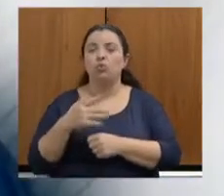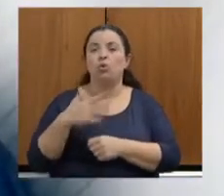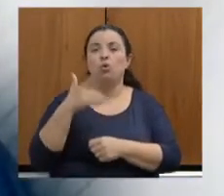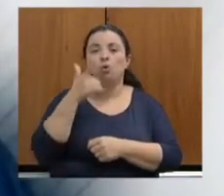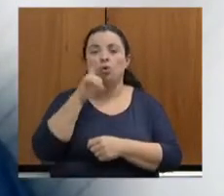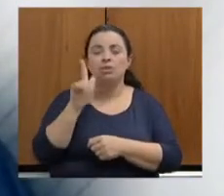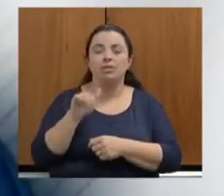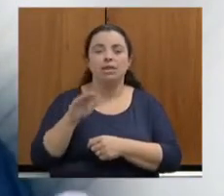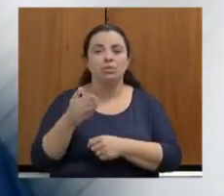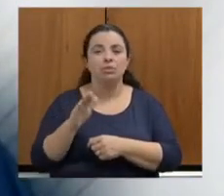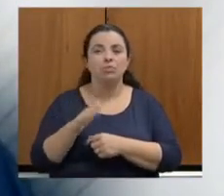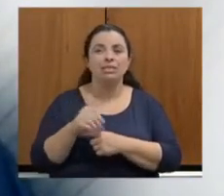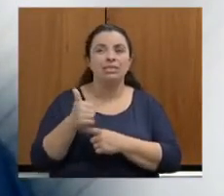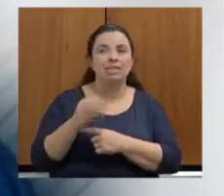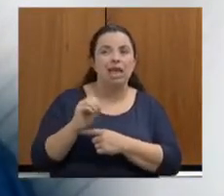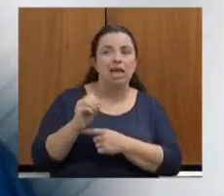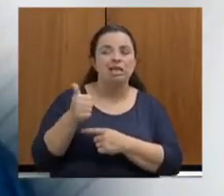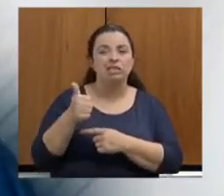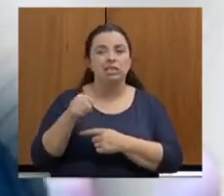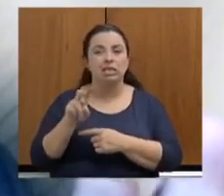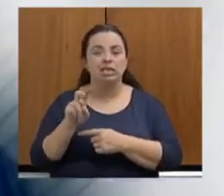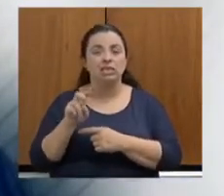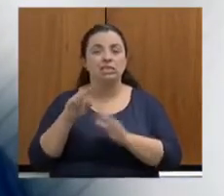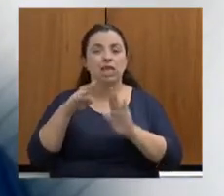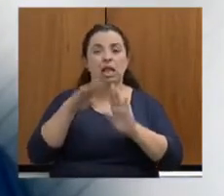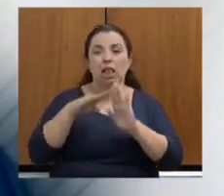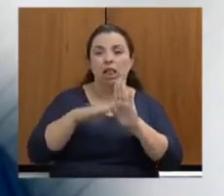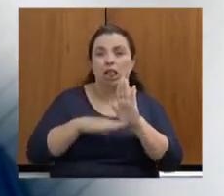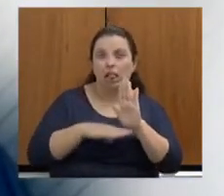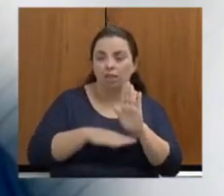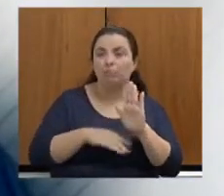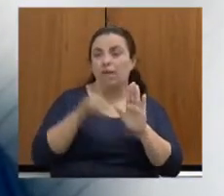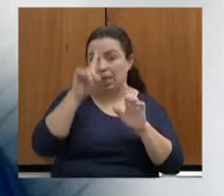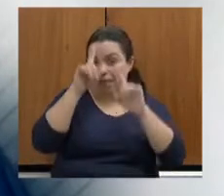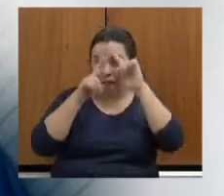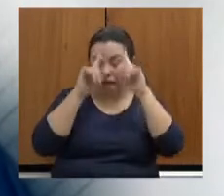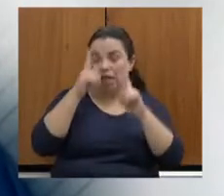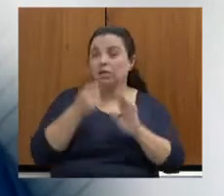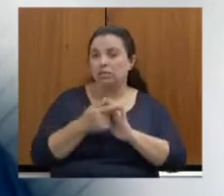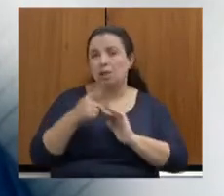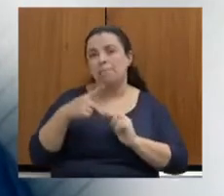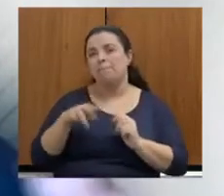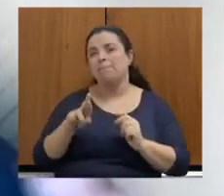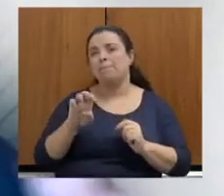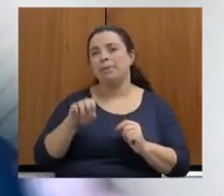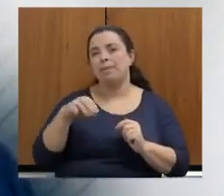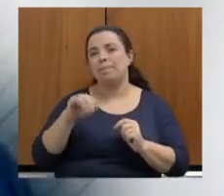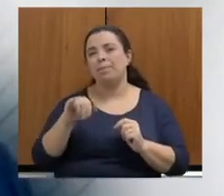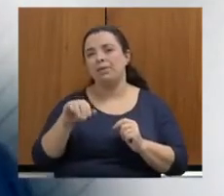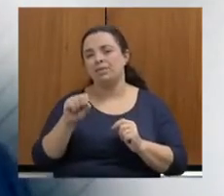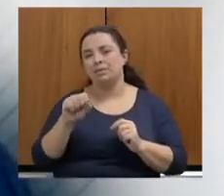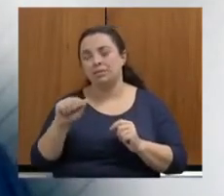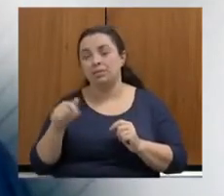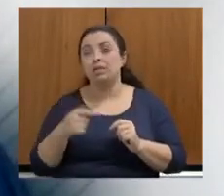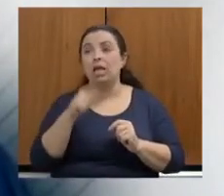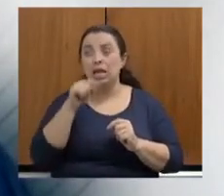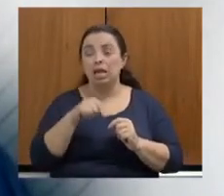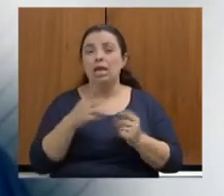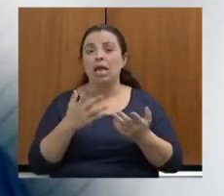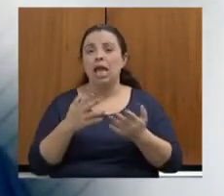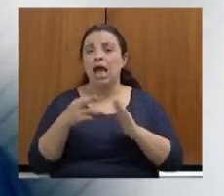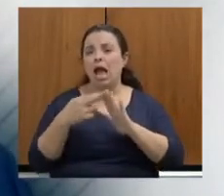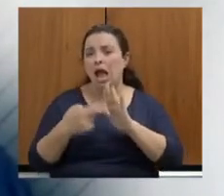15 ideias quem chamou de premissas e que seriam os parâmetros de uma